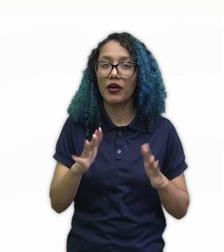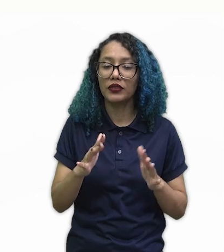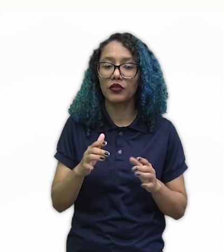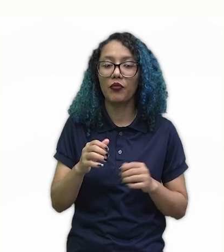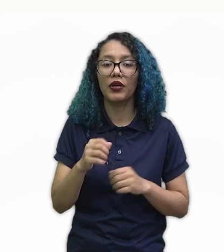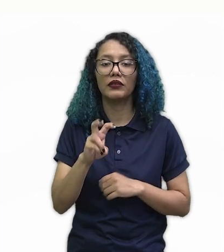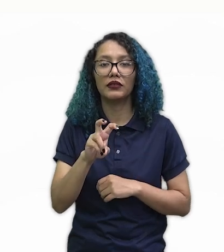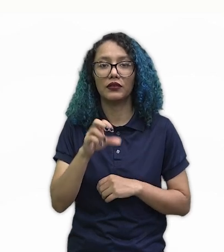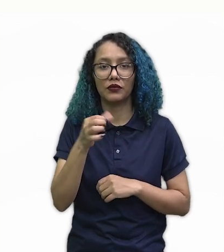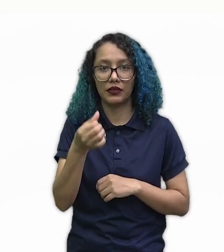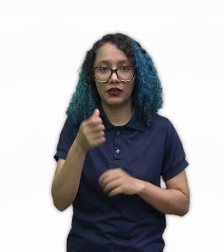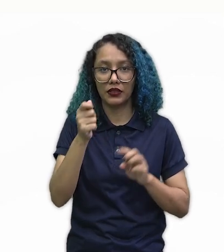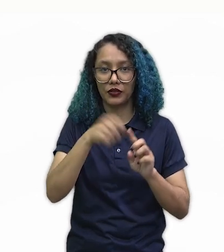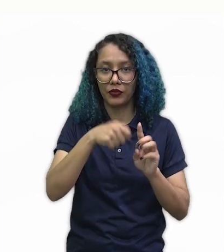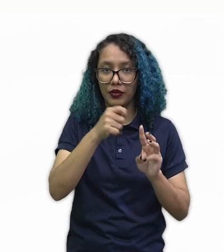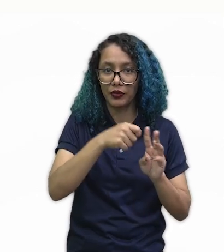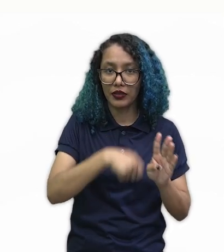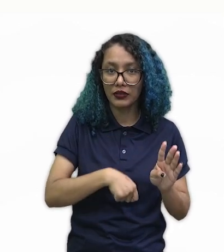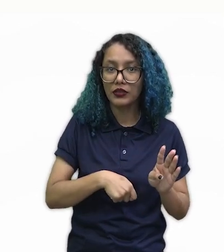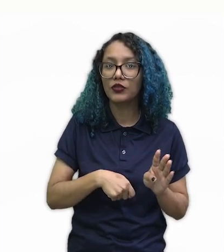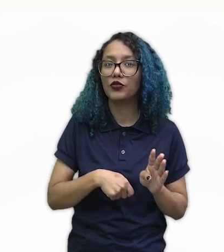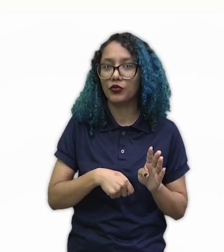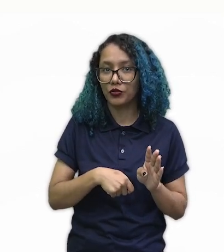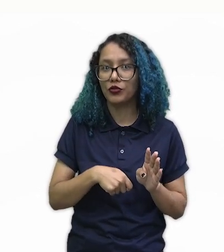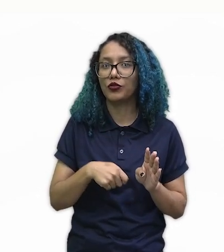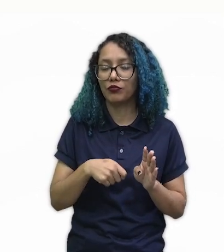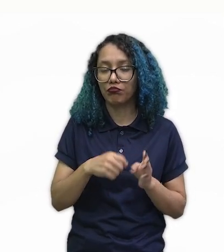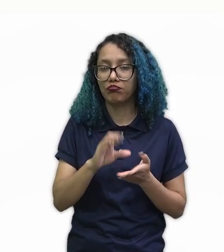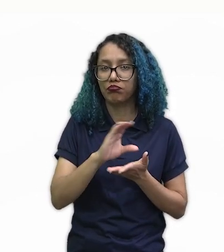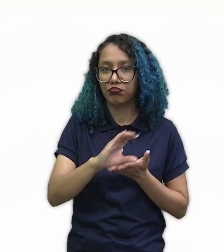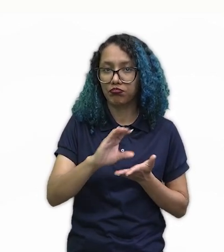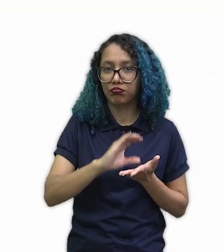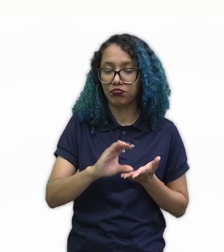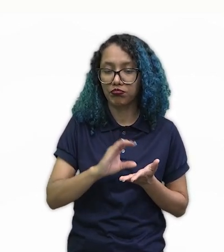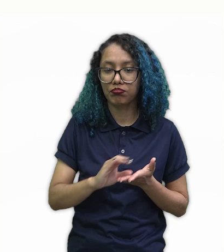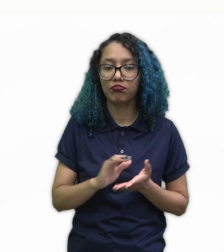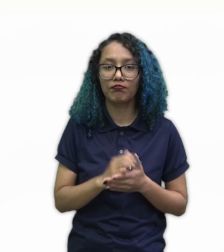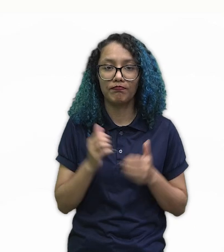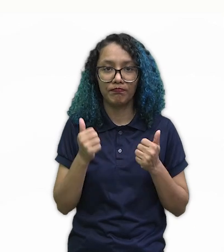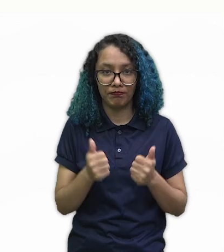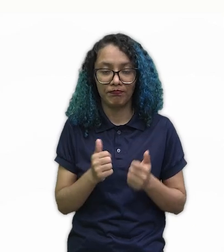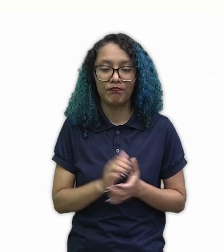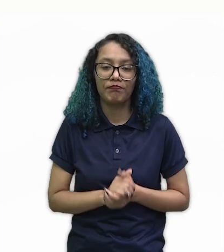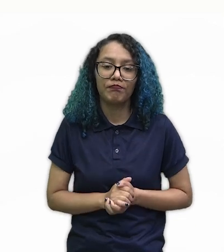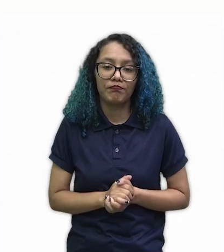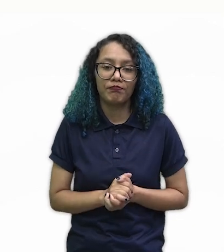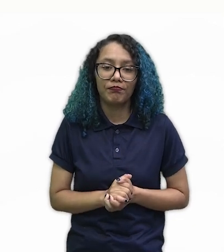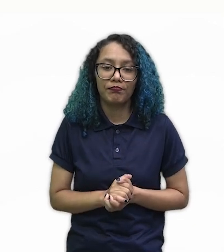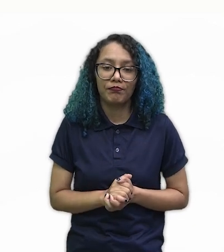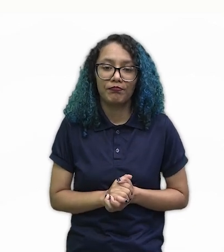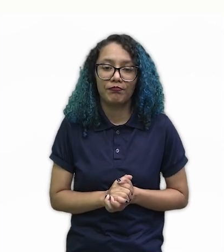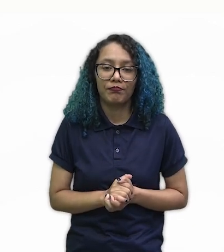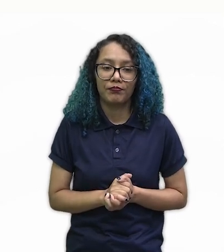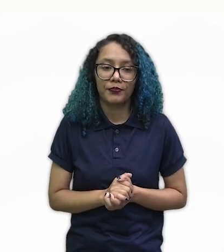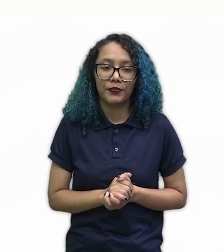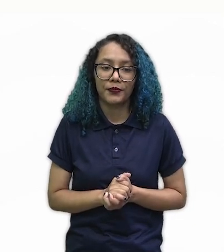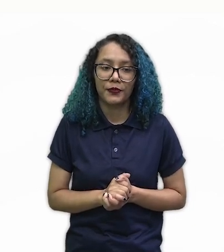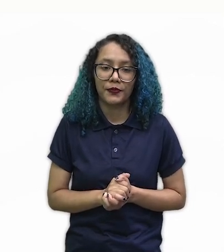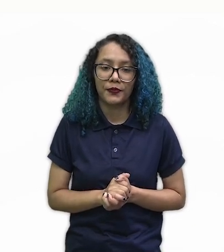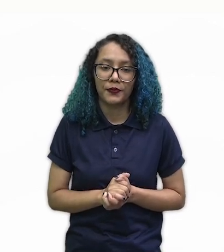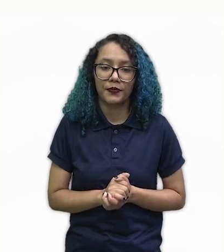mais de 56 meses de aplicação. Perfeito, pessoal? Ok até aí?